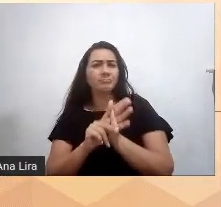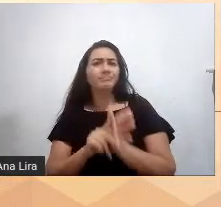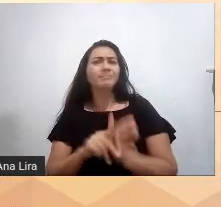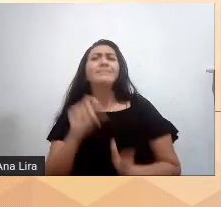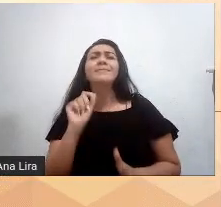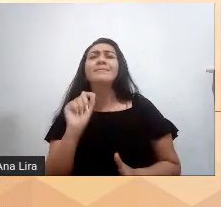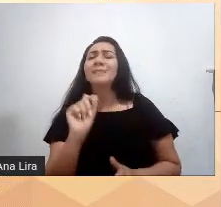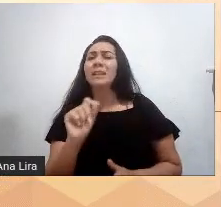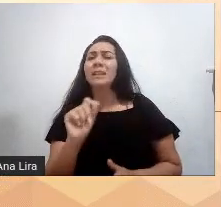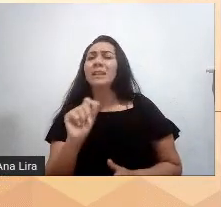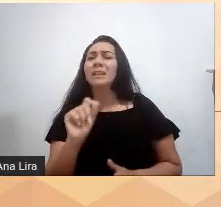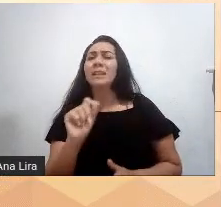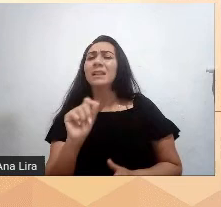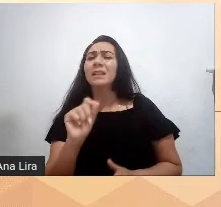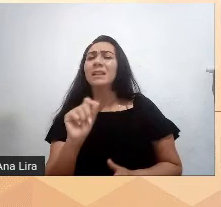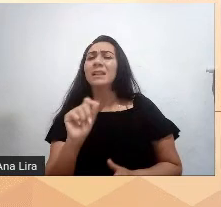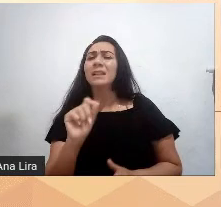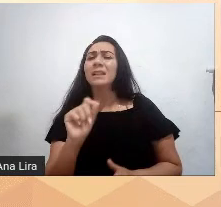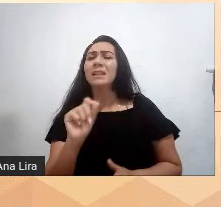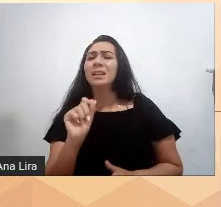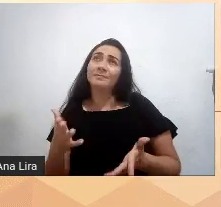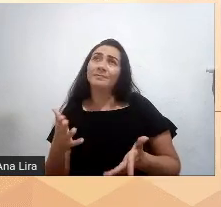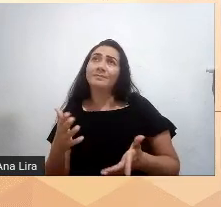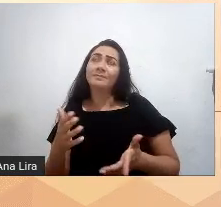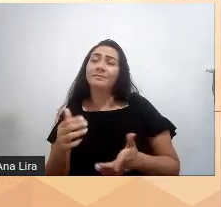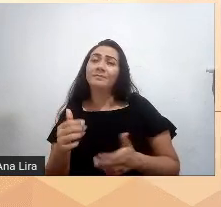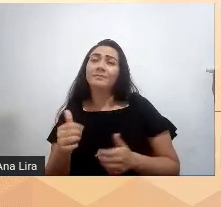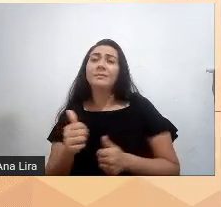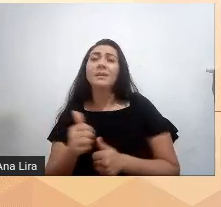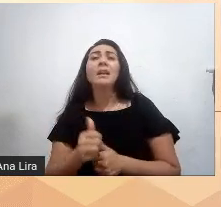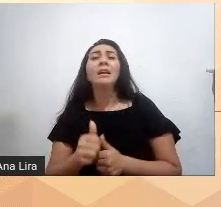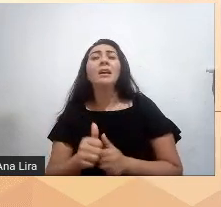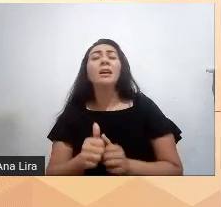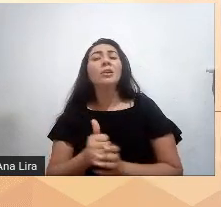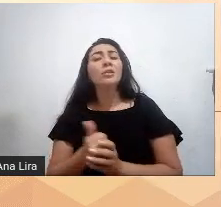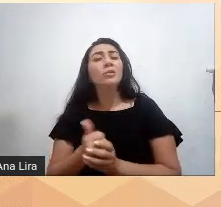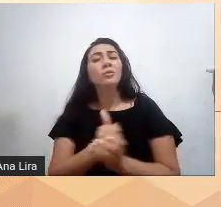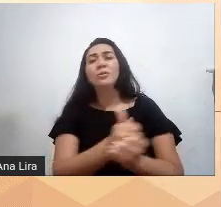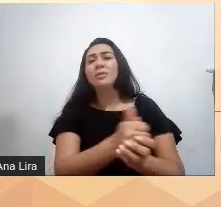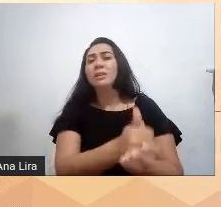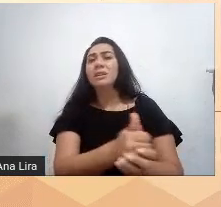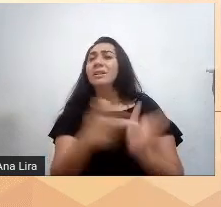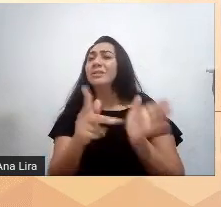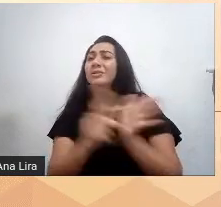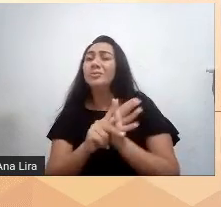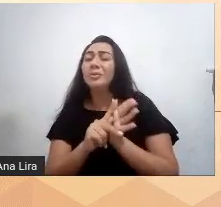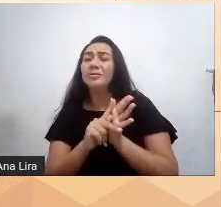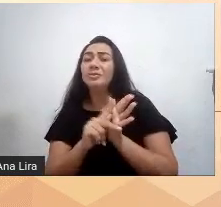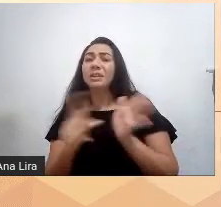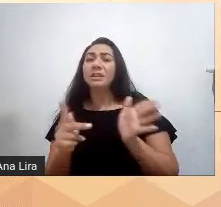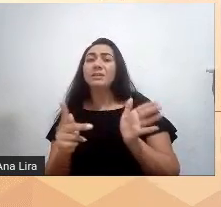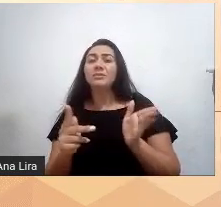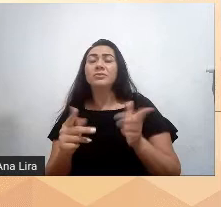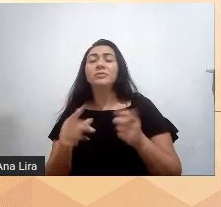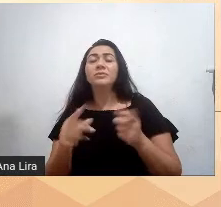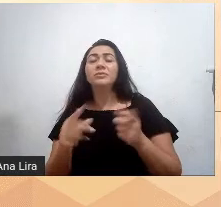é um guia de processos, de procedimentos, de gerenciamento de projetos, ele diz que o projeto é um esforço temporário